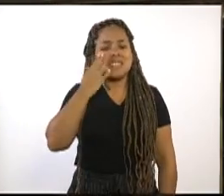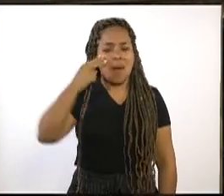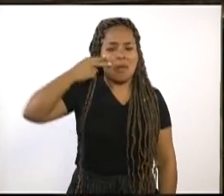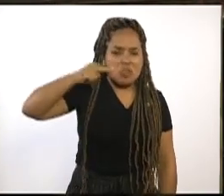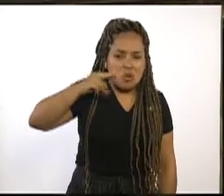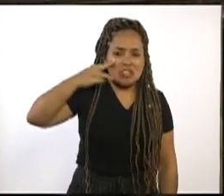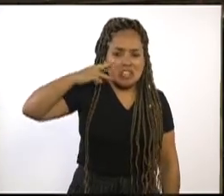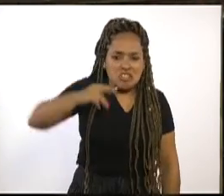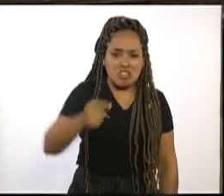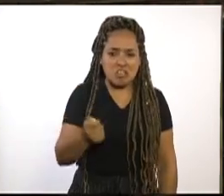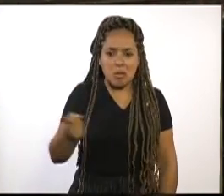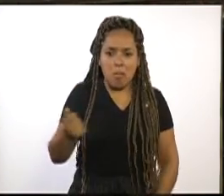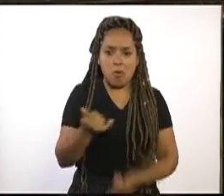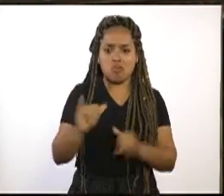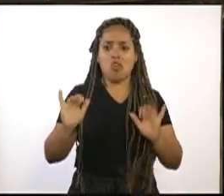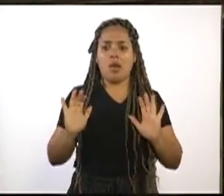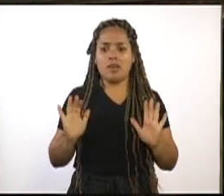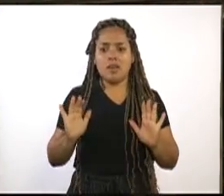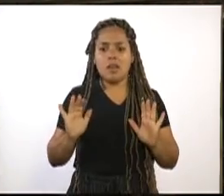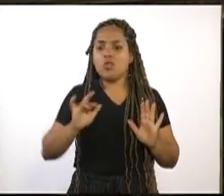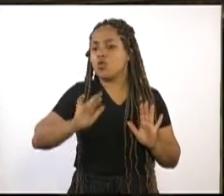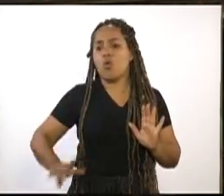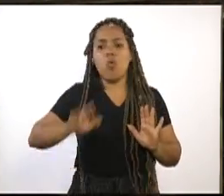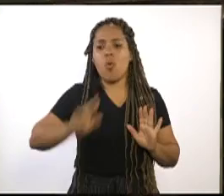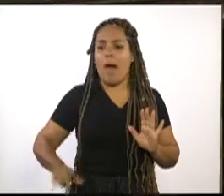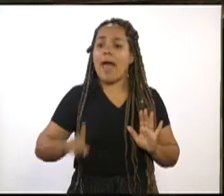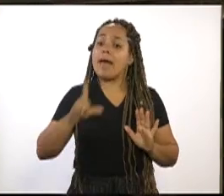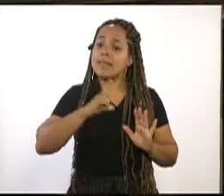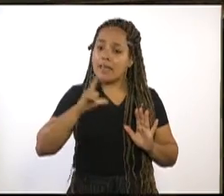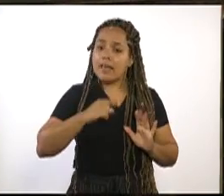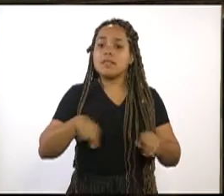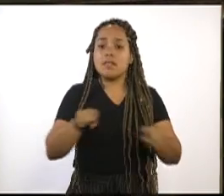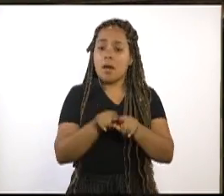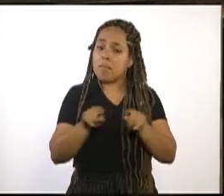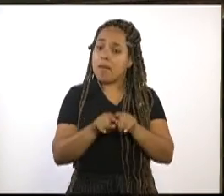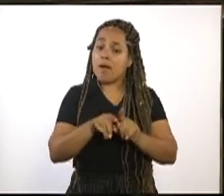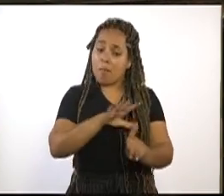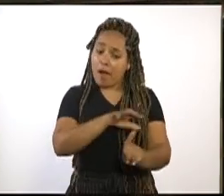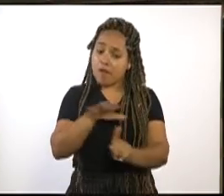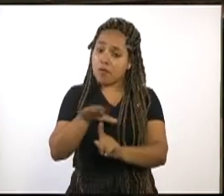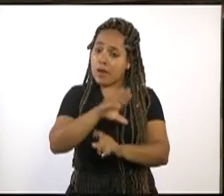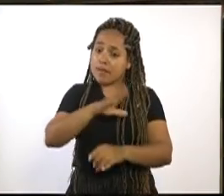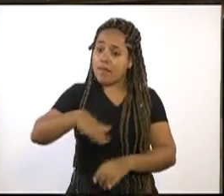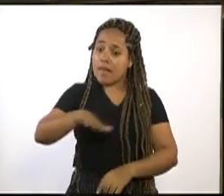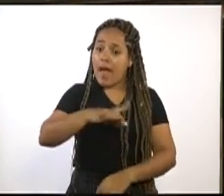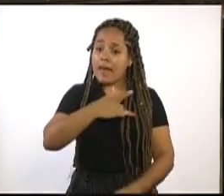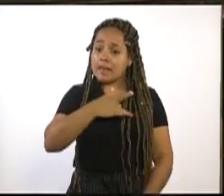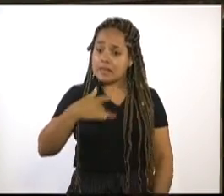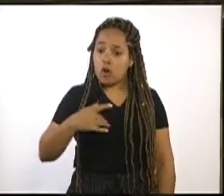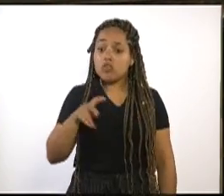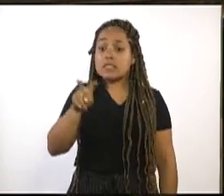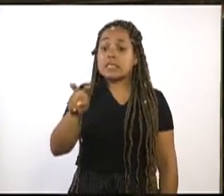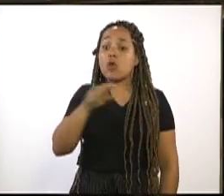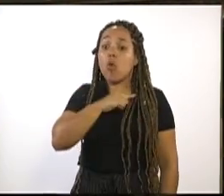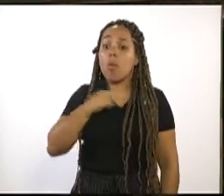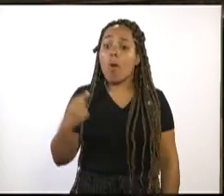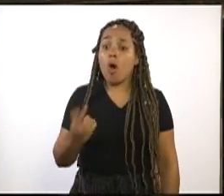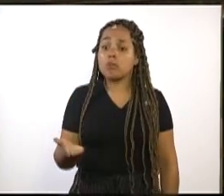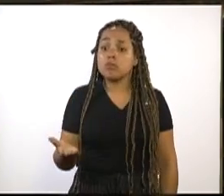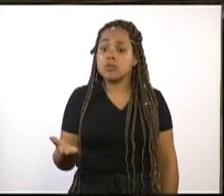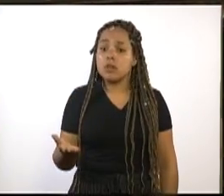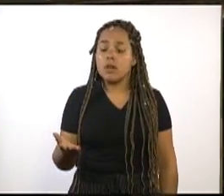deputado. Há um impacto na saúde, 5 mortos. 5 mortos. Eu vou nomear porque